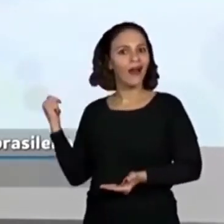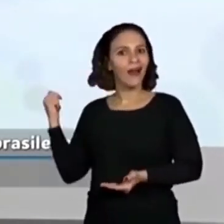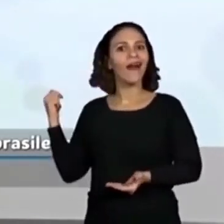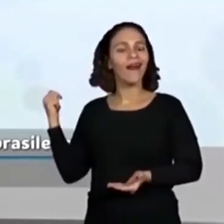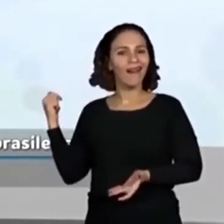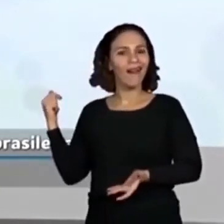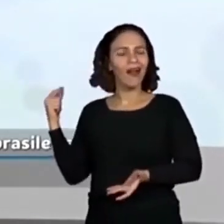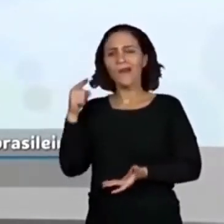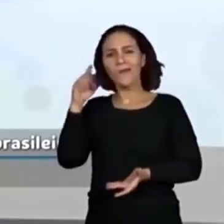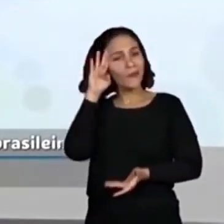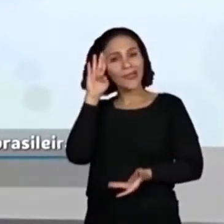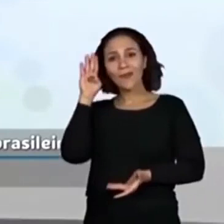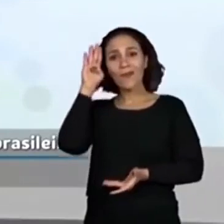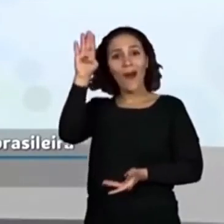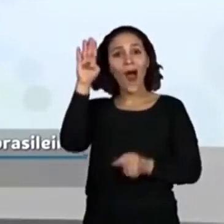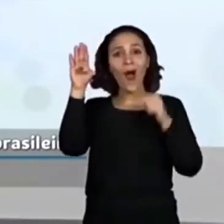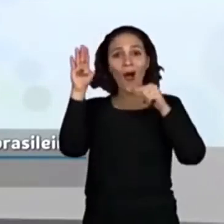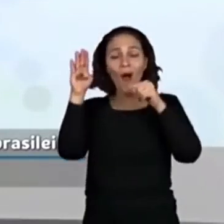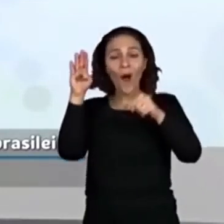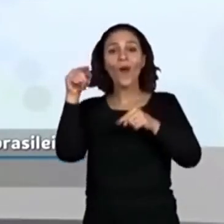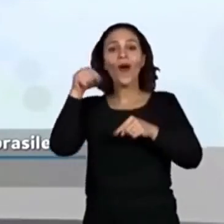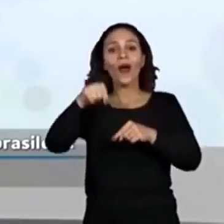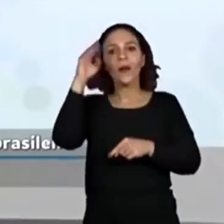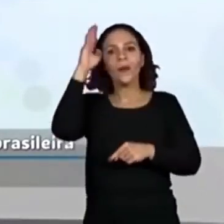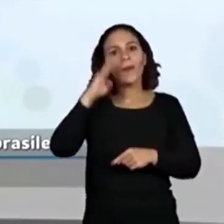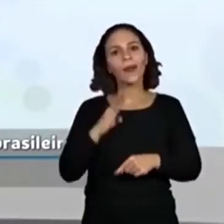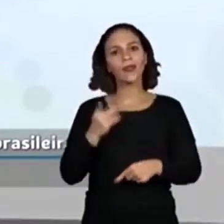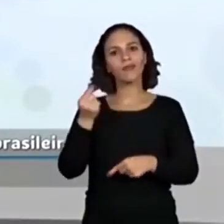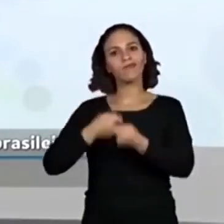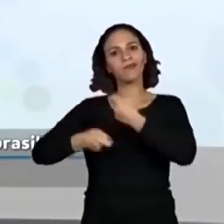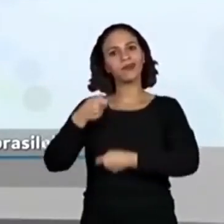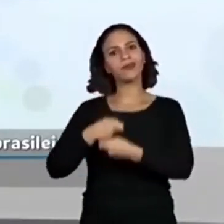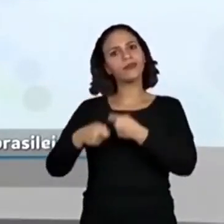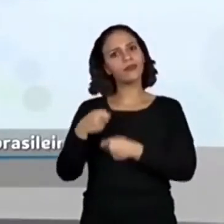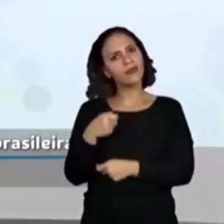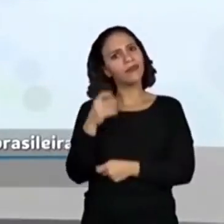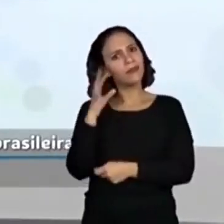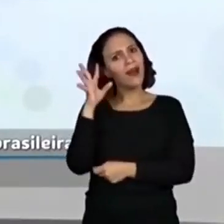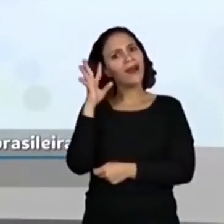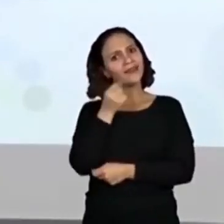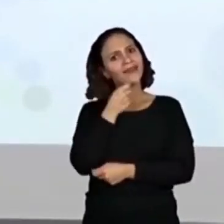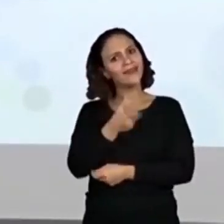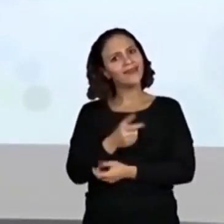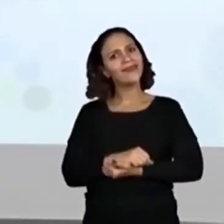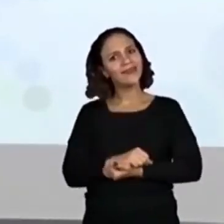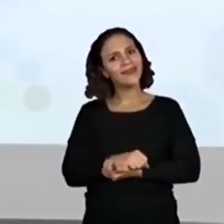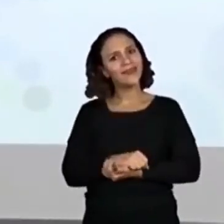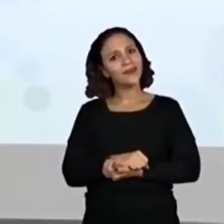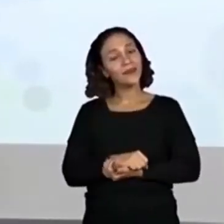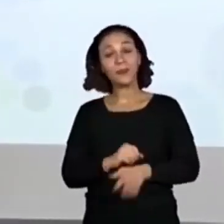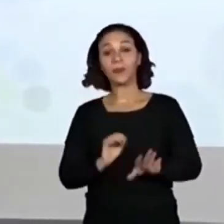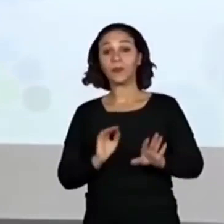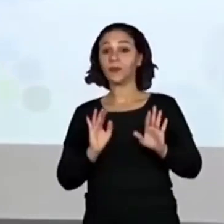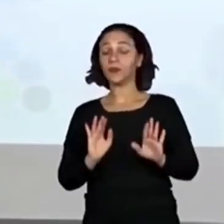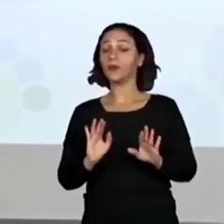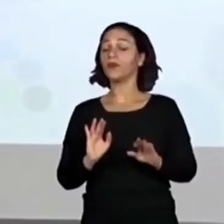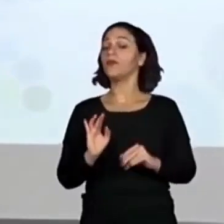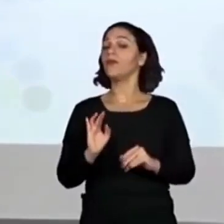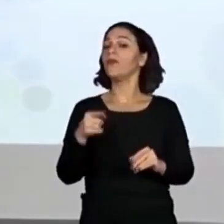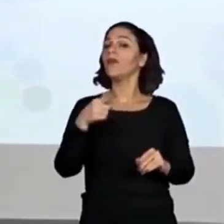a principal atividade econômica no Brasil. Agora, quando